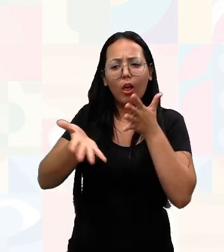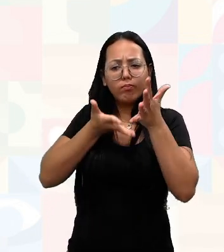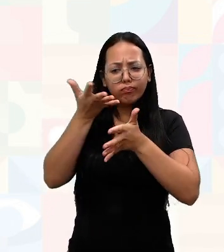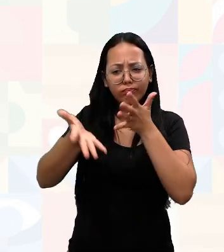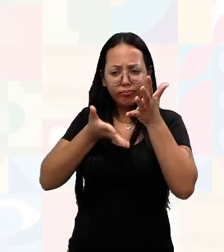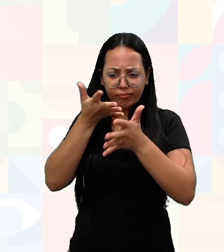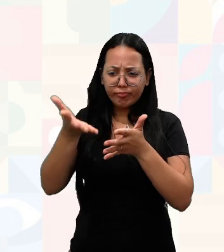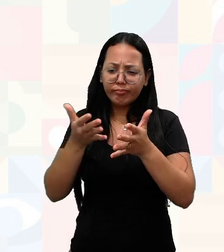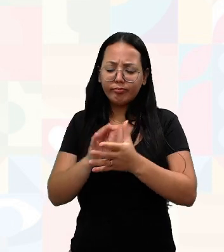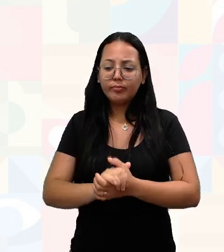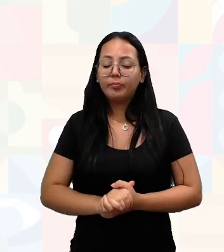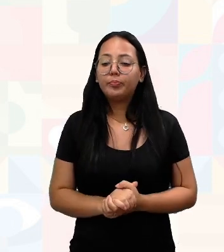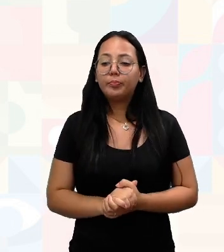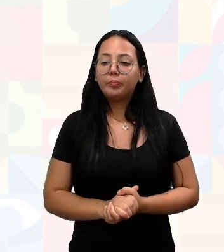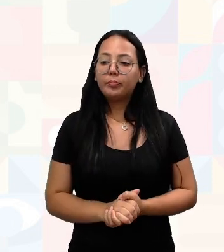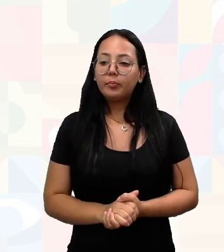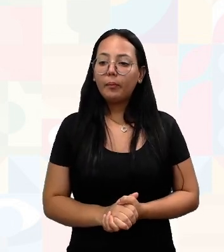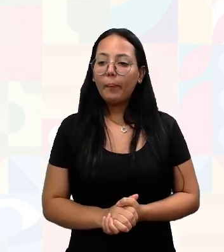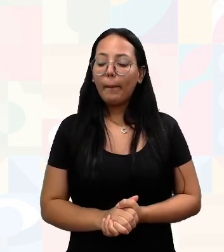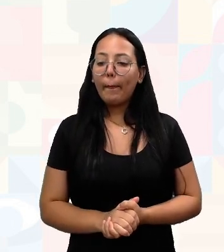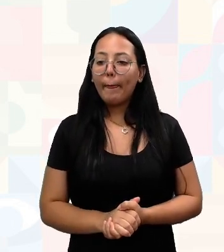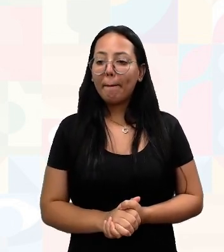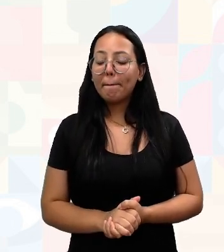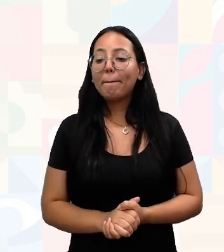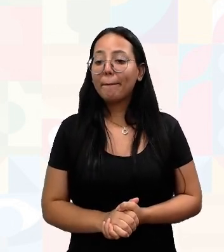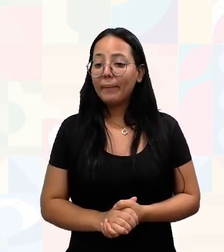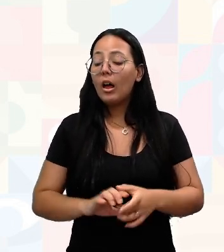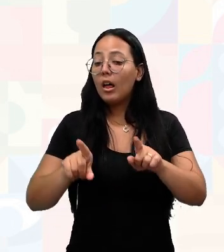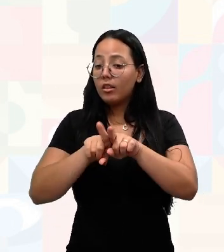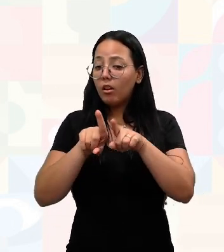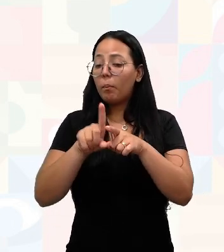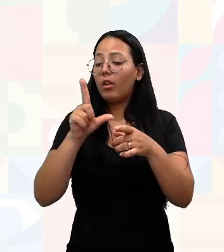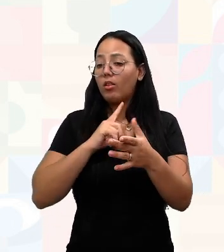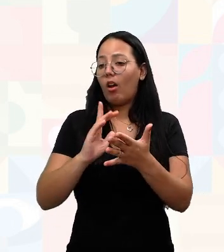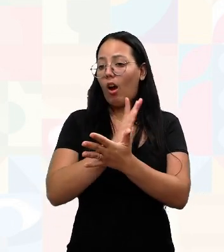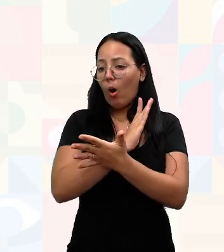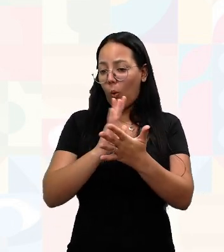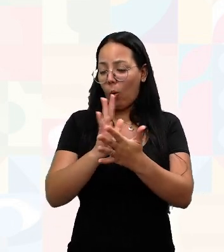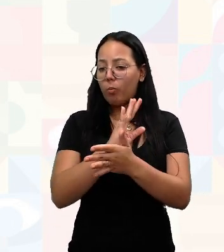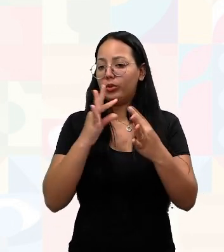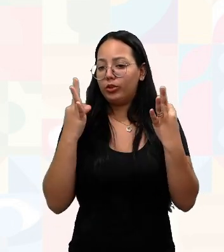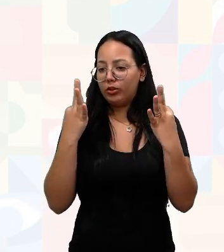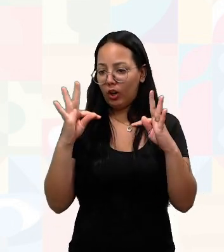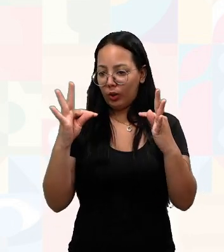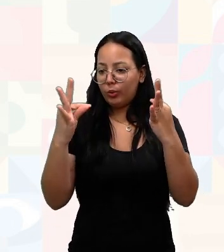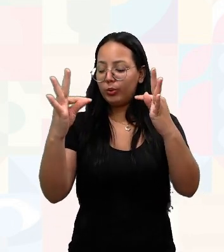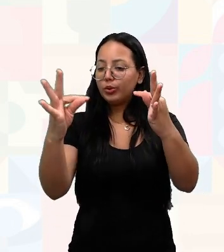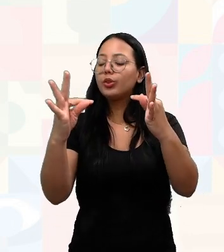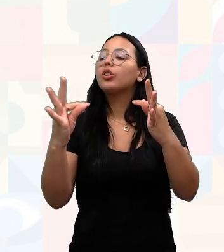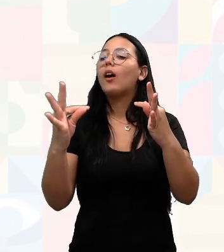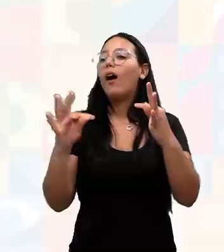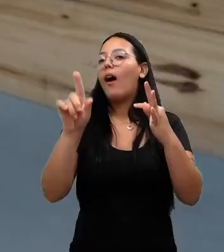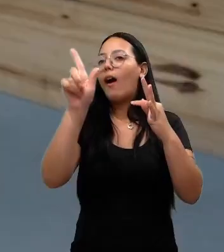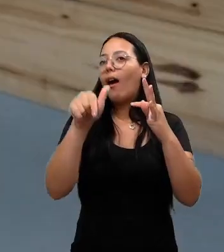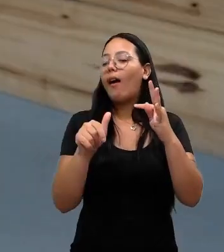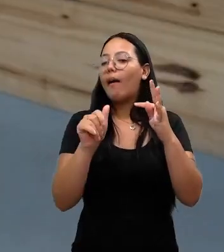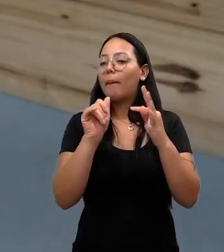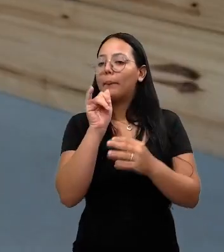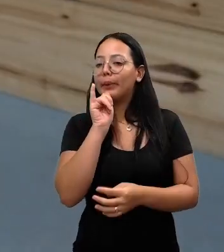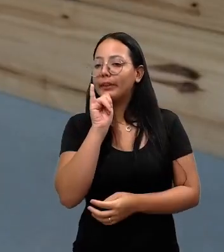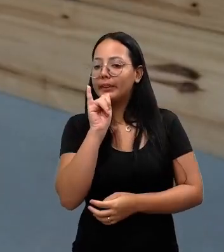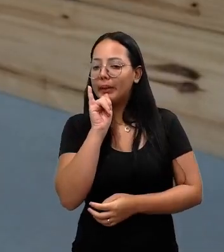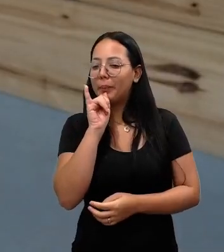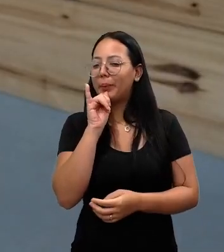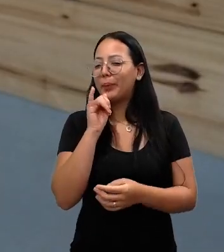tá? Inclusive, algumas tecnologias elas acabam conferindo a gente